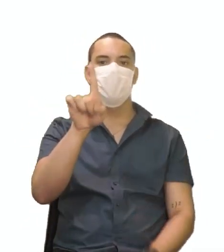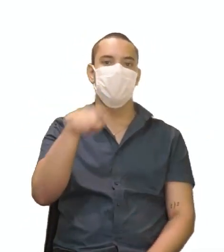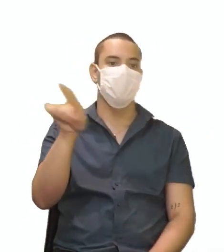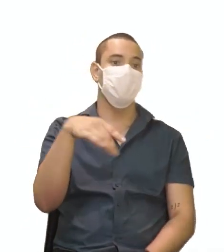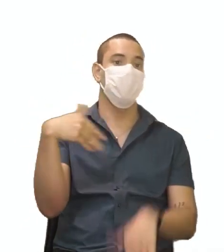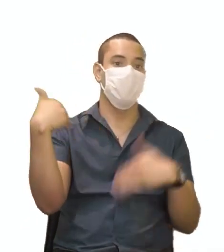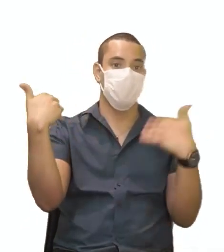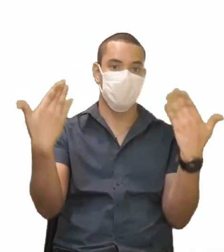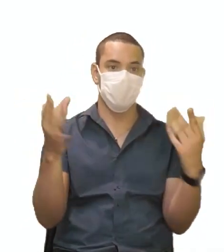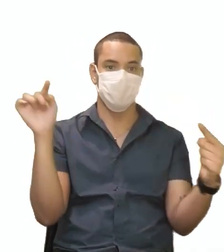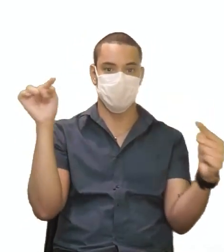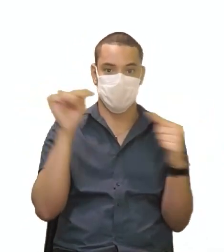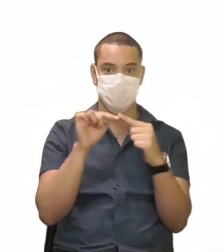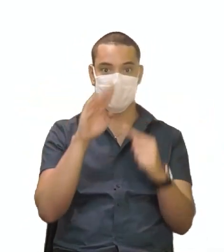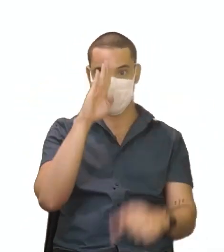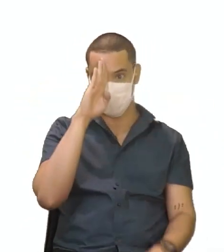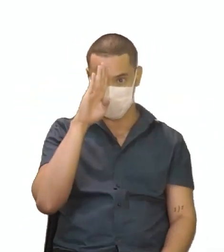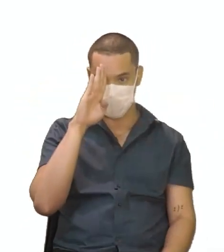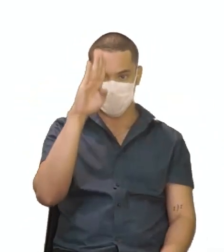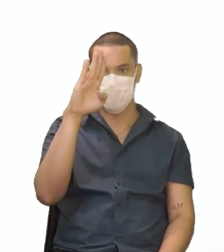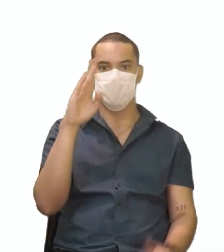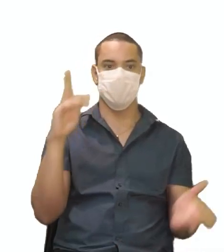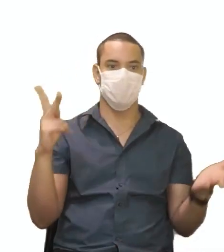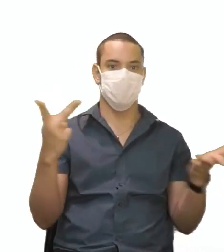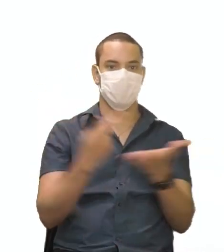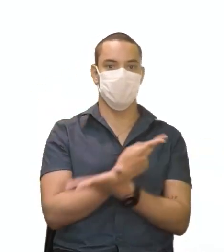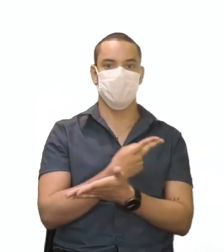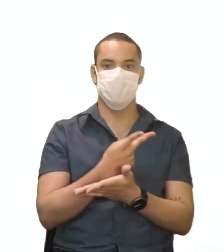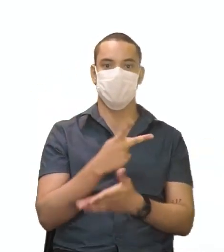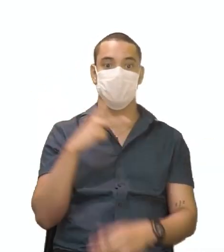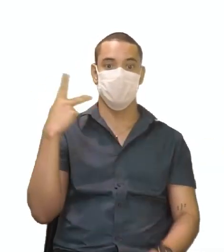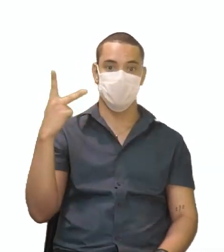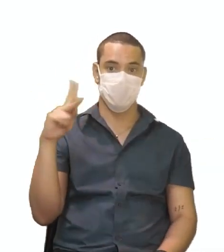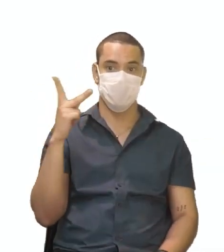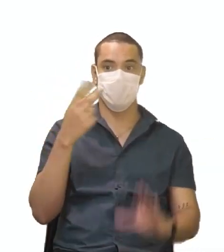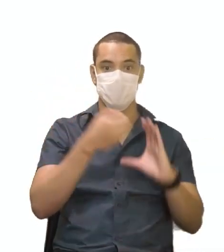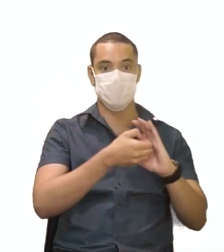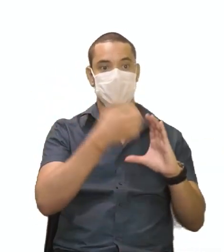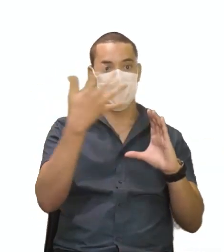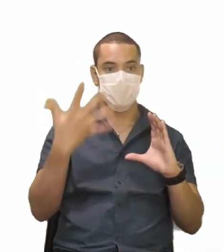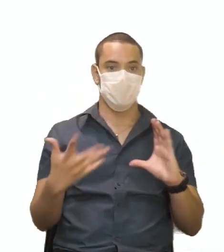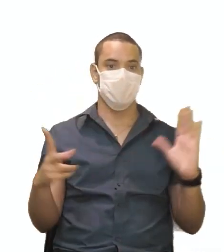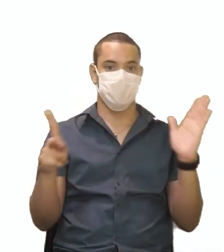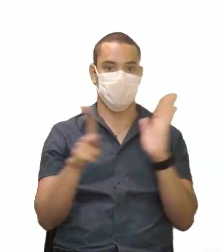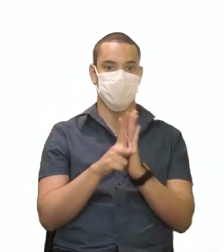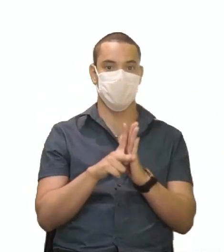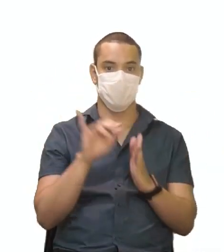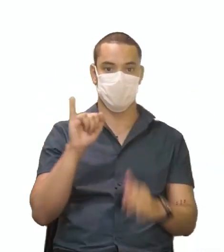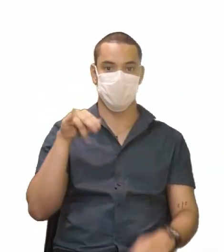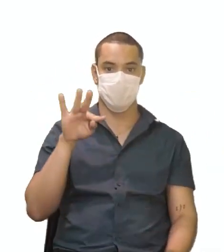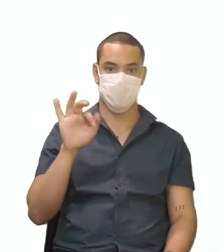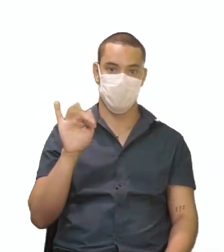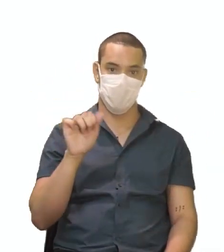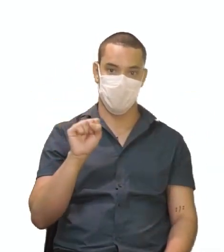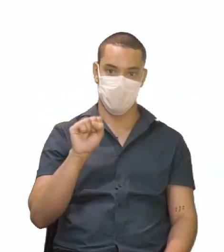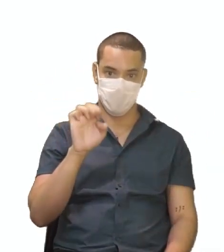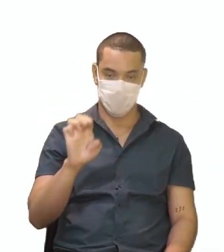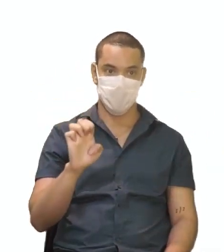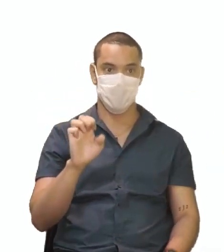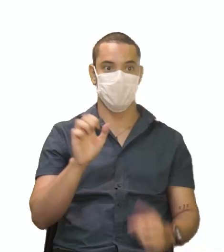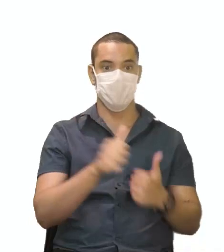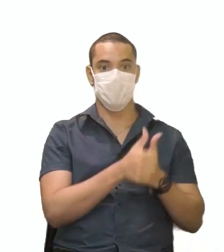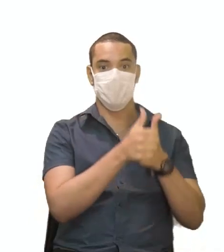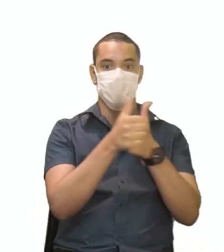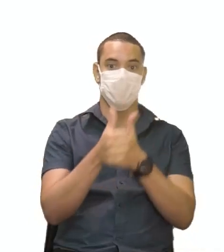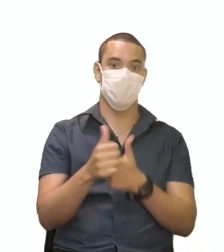que corresponde às principais etapas deste que caracteriza a fase de interfase